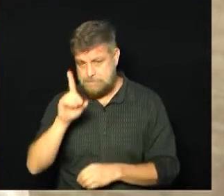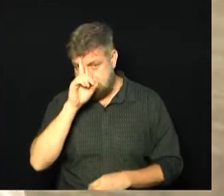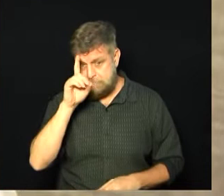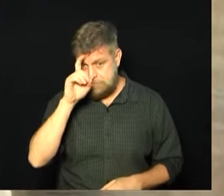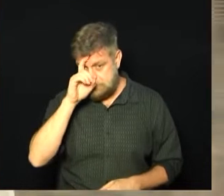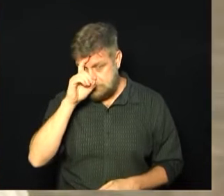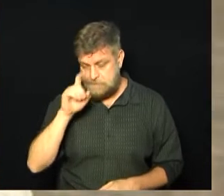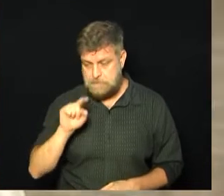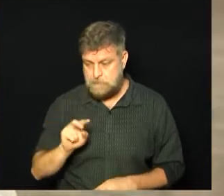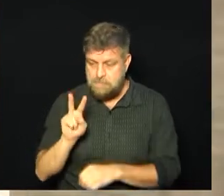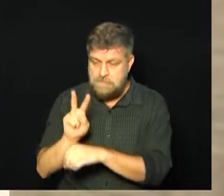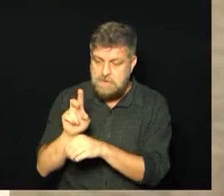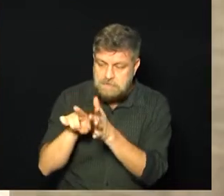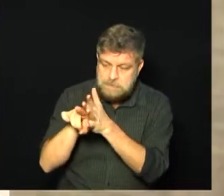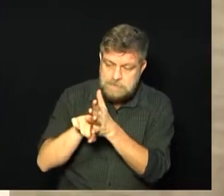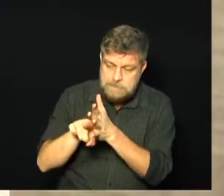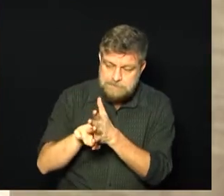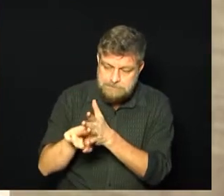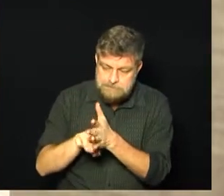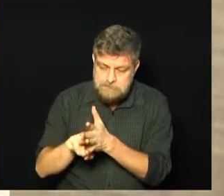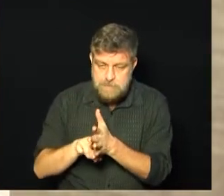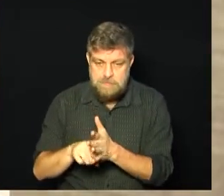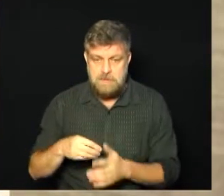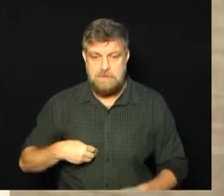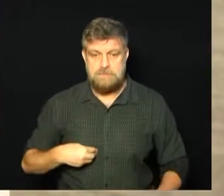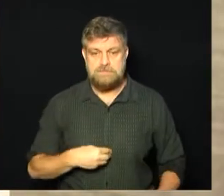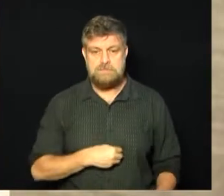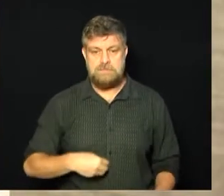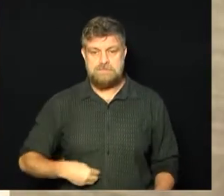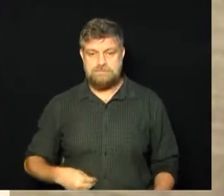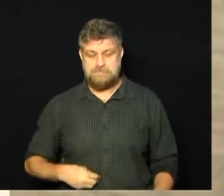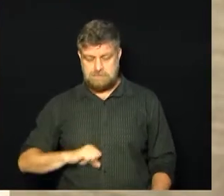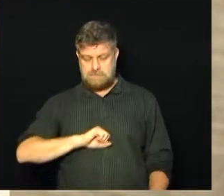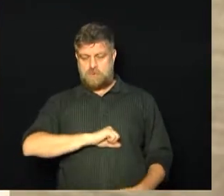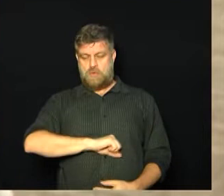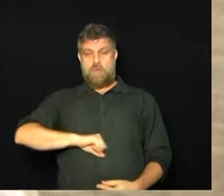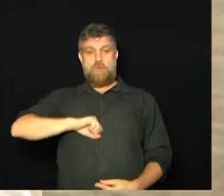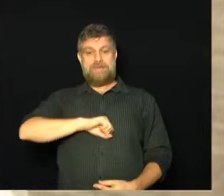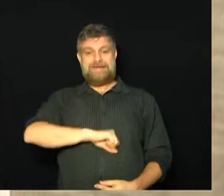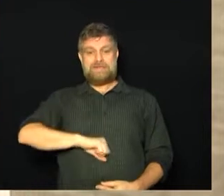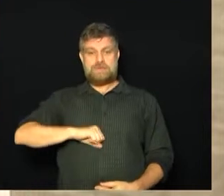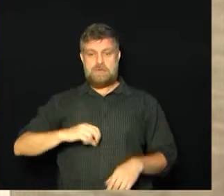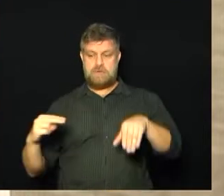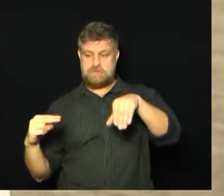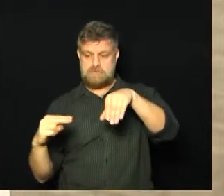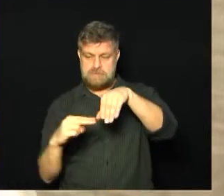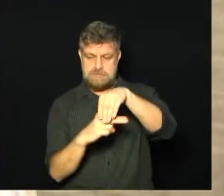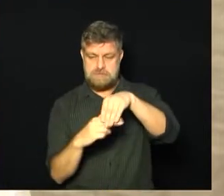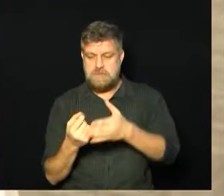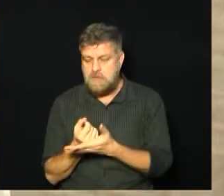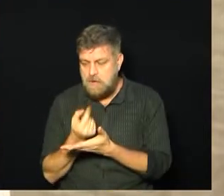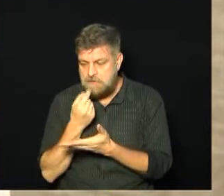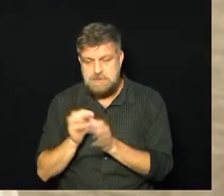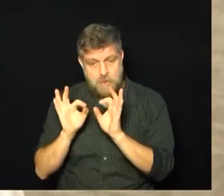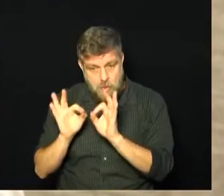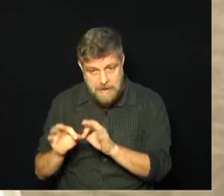se fizesse, né, um diagnóstico mais preciso, provavelmente um exame, um ultrassom ou um outro exame de imagem, uma medicação adequada